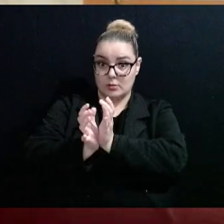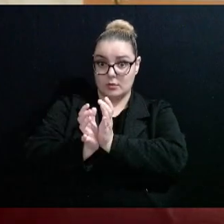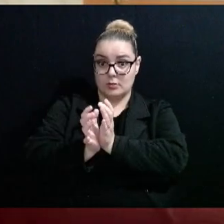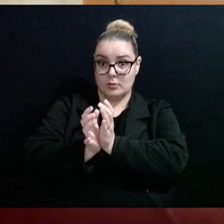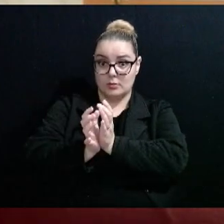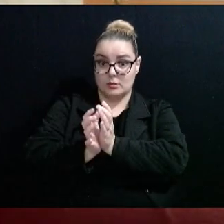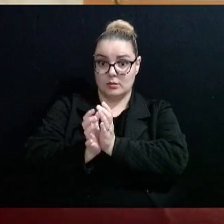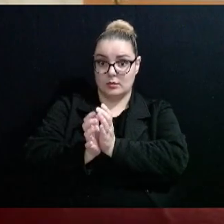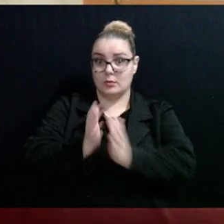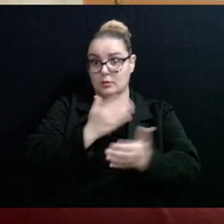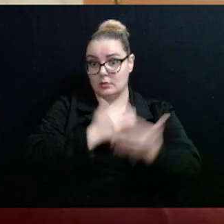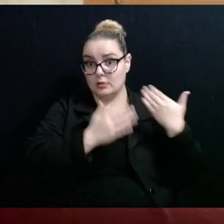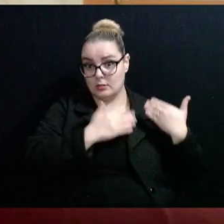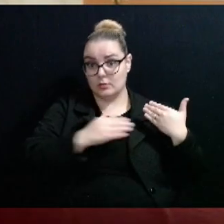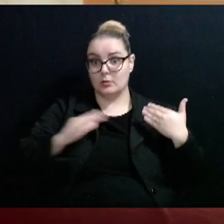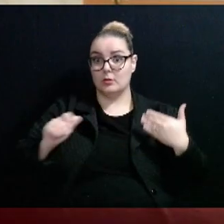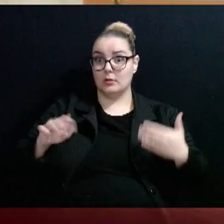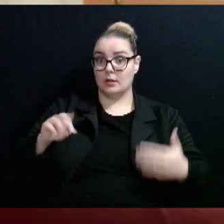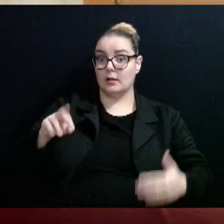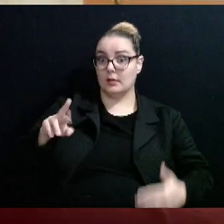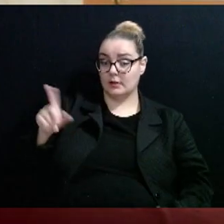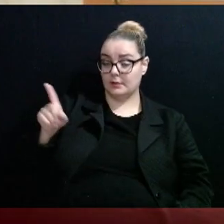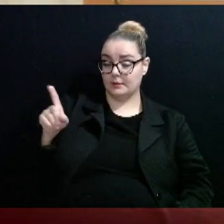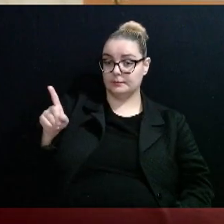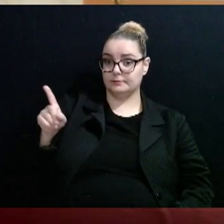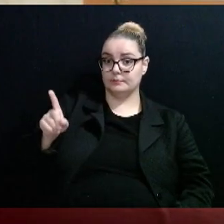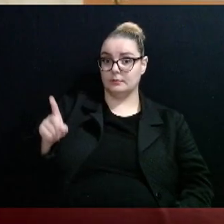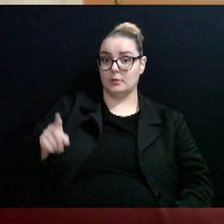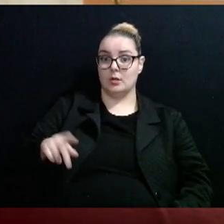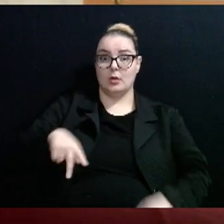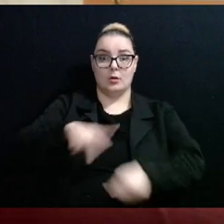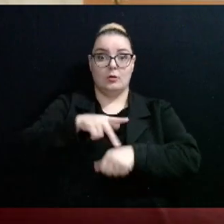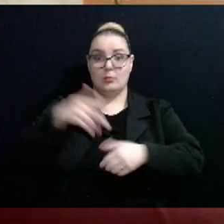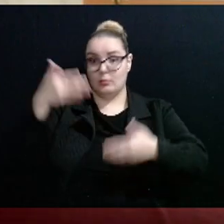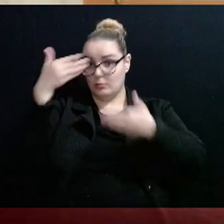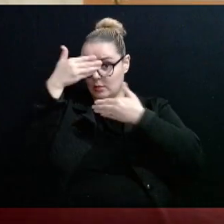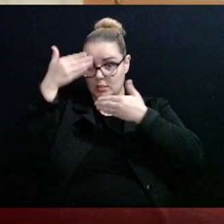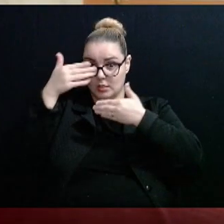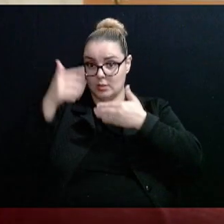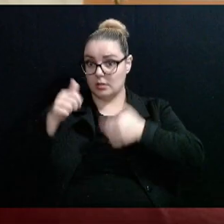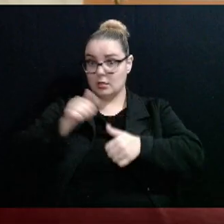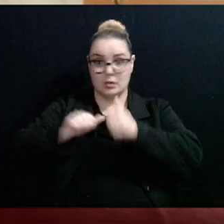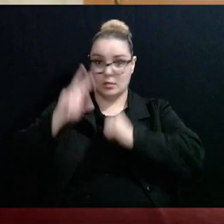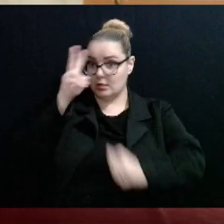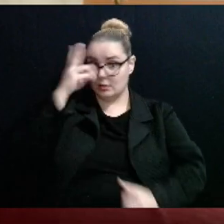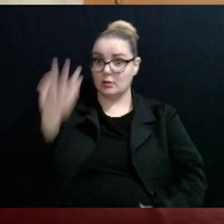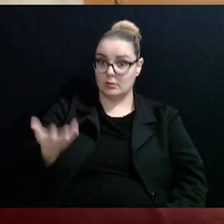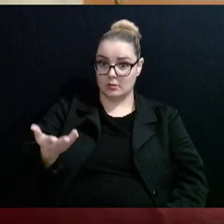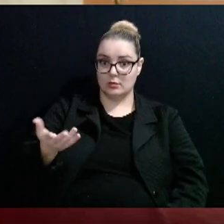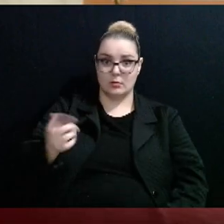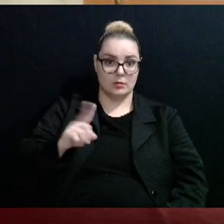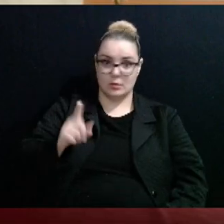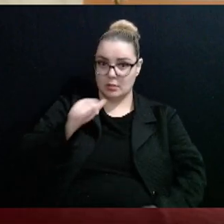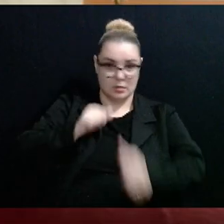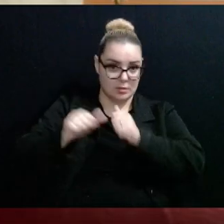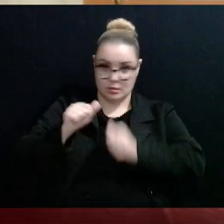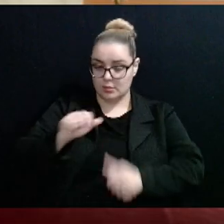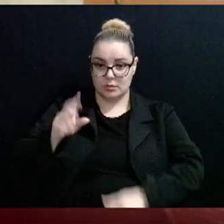no Catar, é um país árabe que não tem o hábito de consumir bebidas. Eles não consomem bebidas